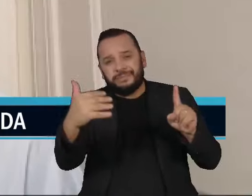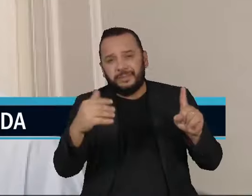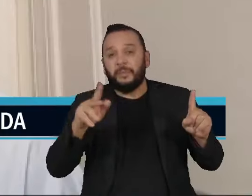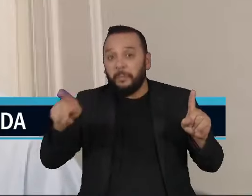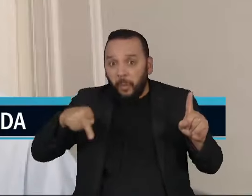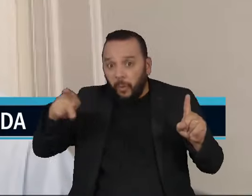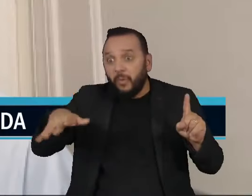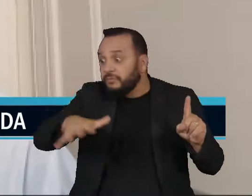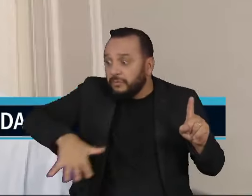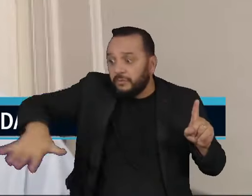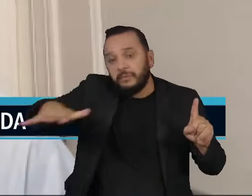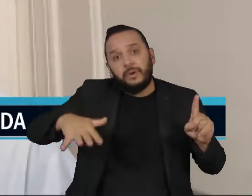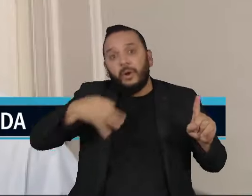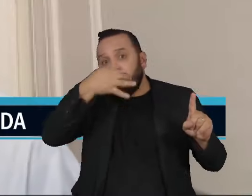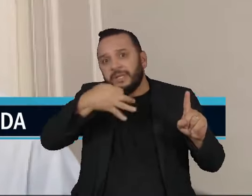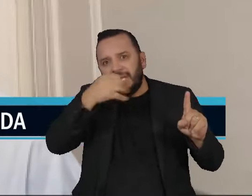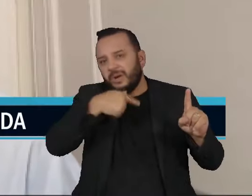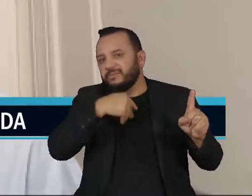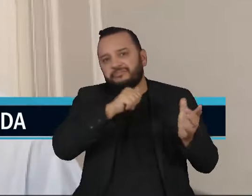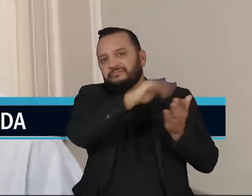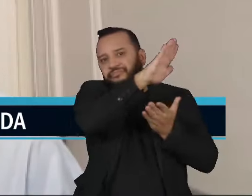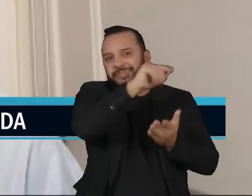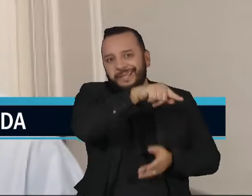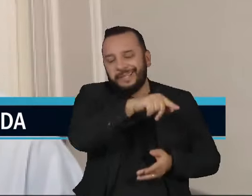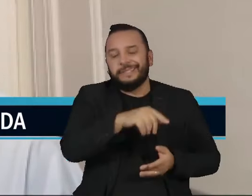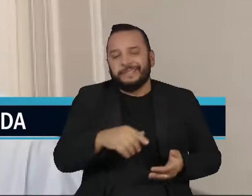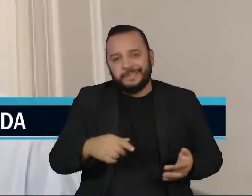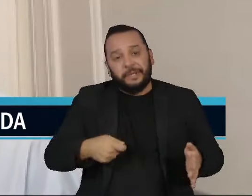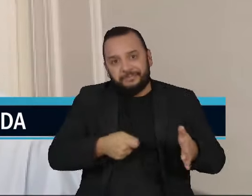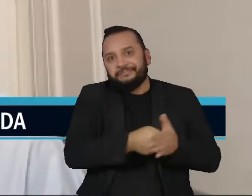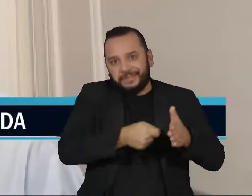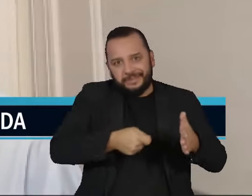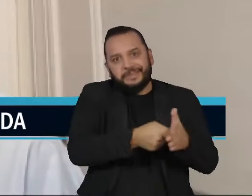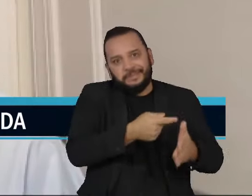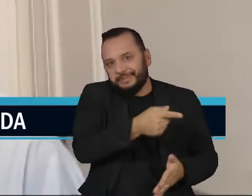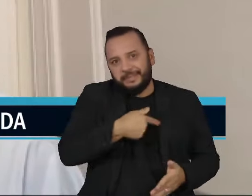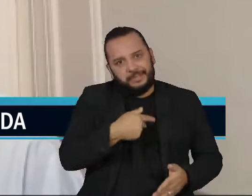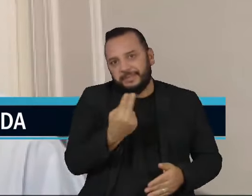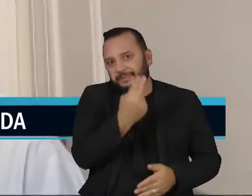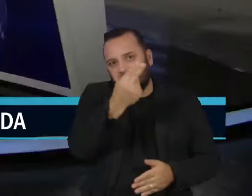inclusive dos eleitores democratas, que ele deve sair, essa pressão é imensa e eu acho que ela é insustentável, né?